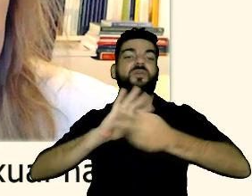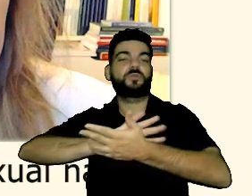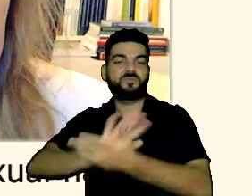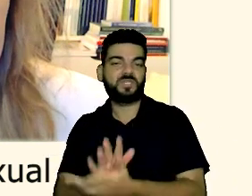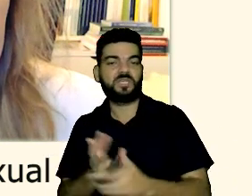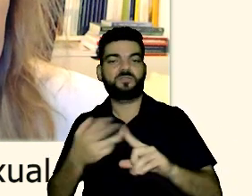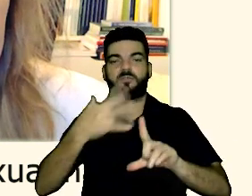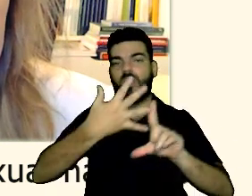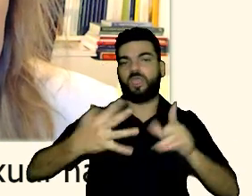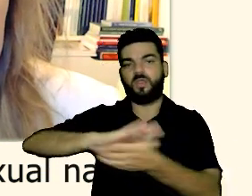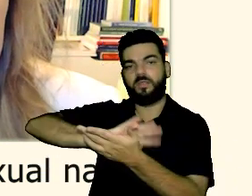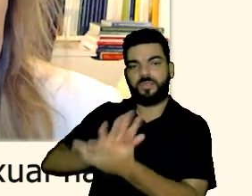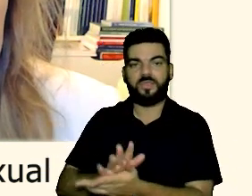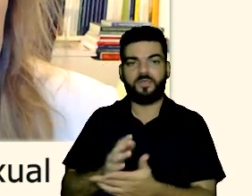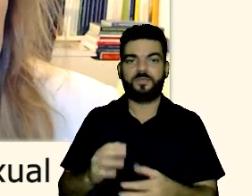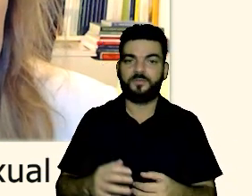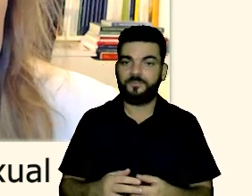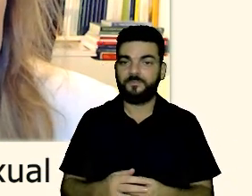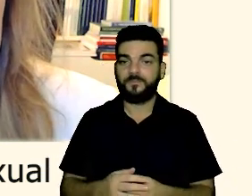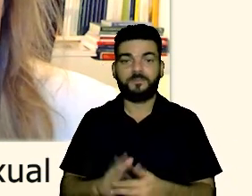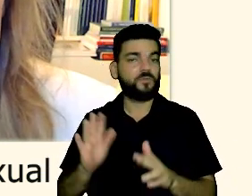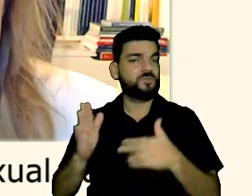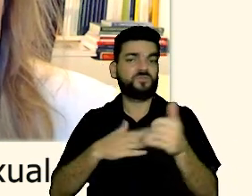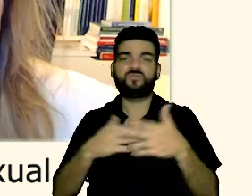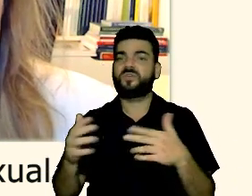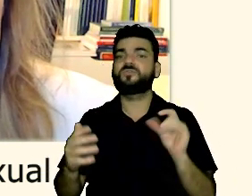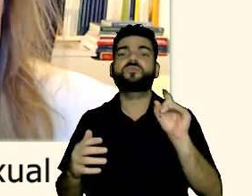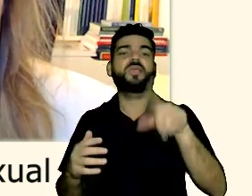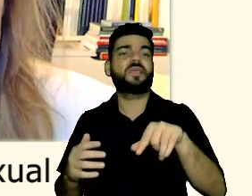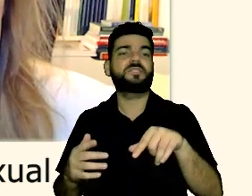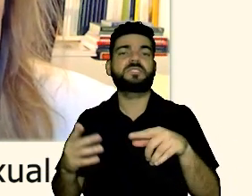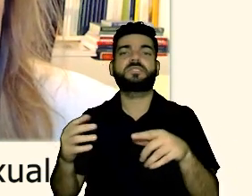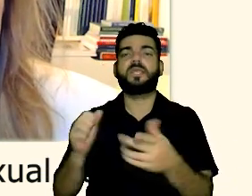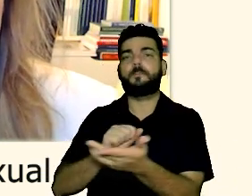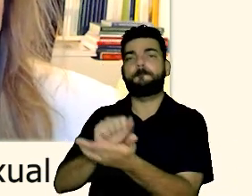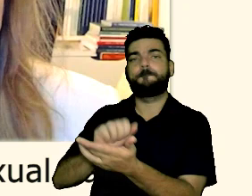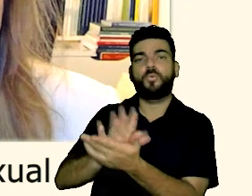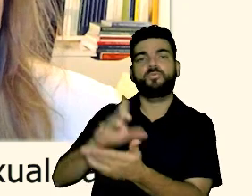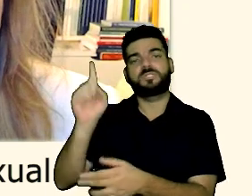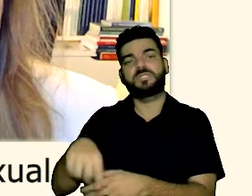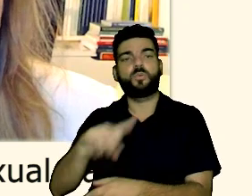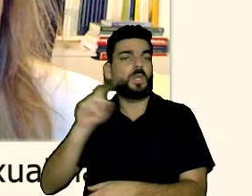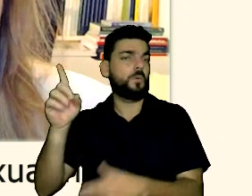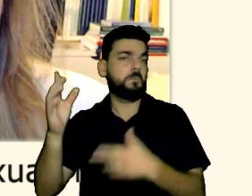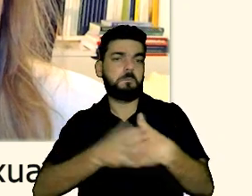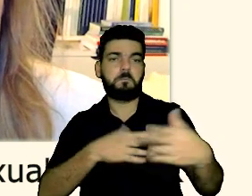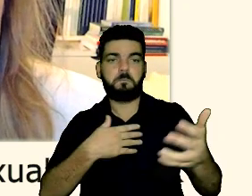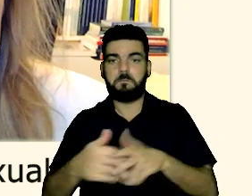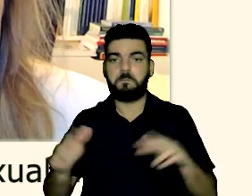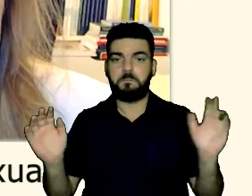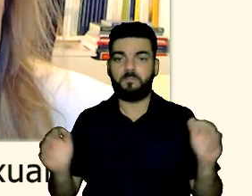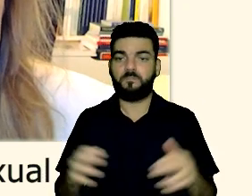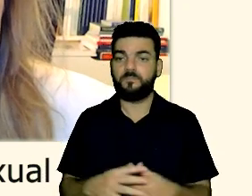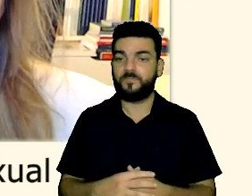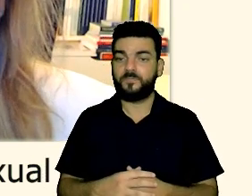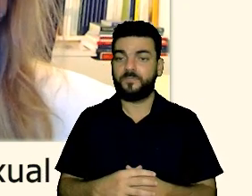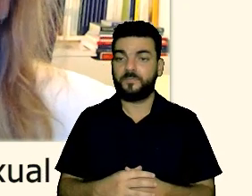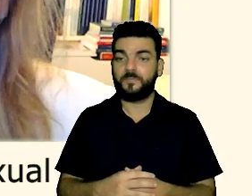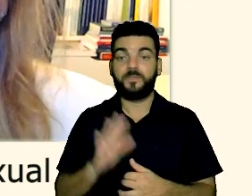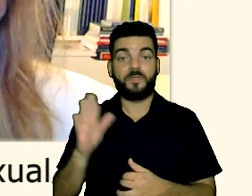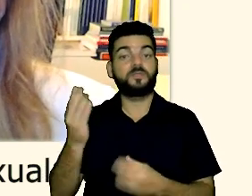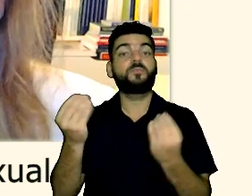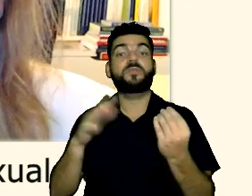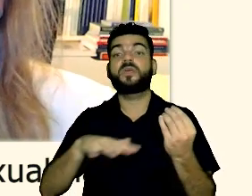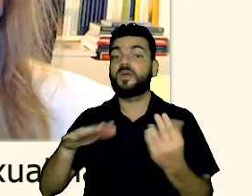eu entendo que existe um limite, né, para o preconceito, para a homofobia, para aquilo que a gente pode tolerar de